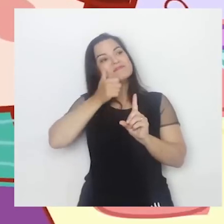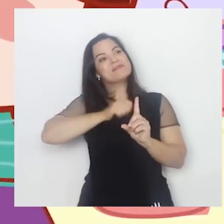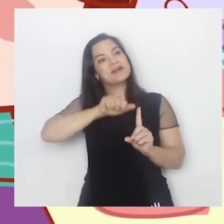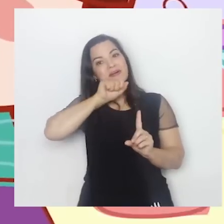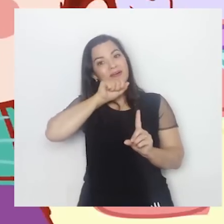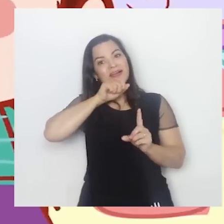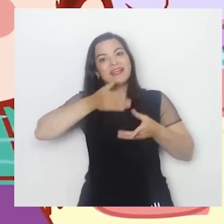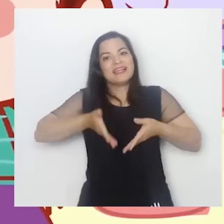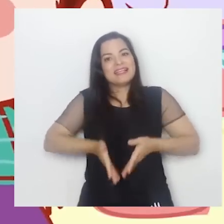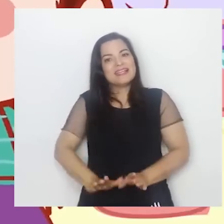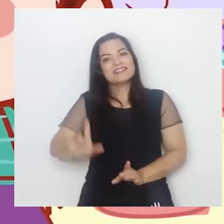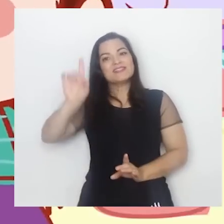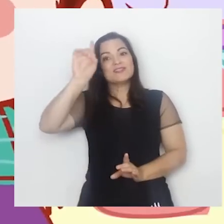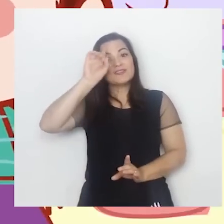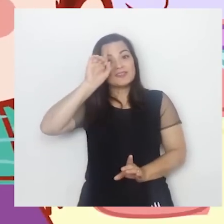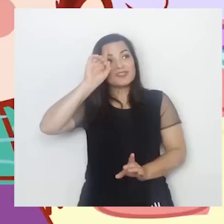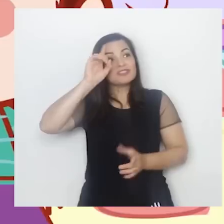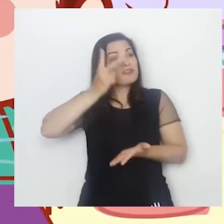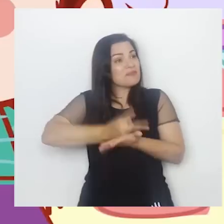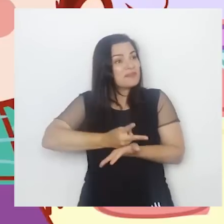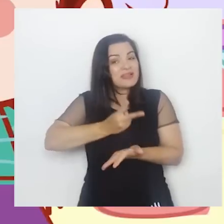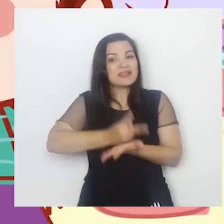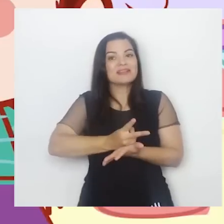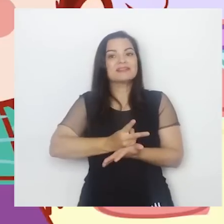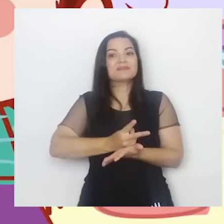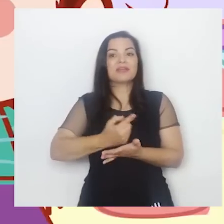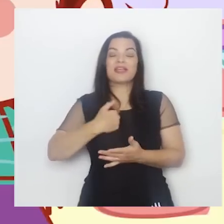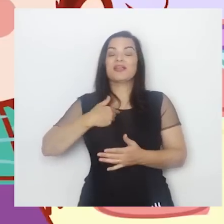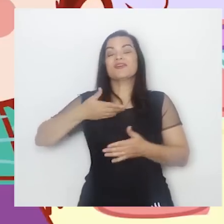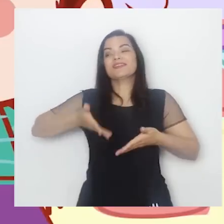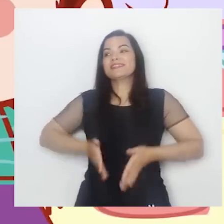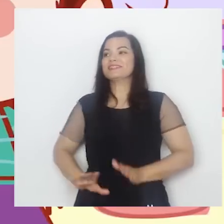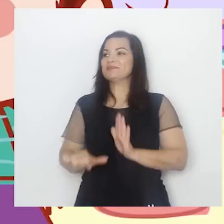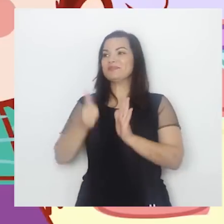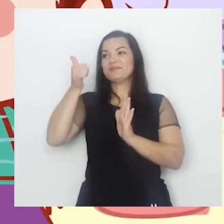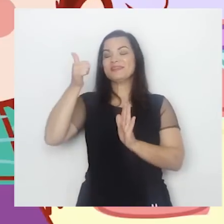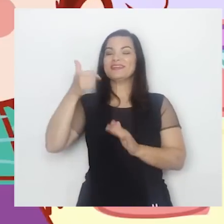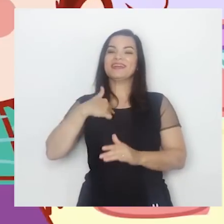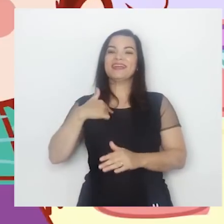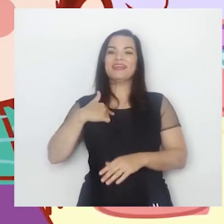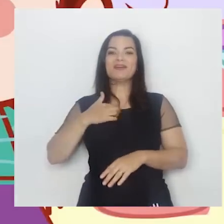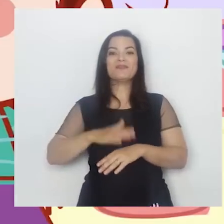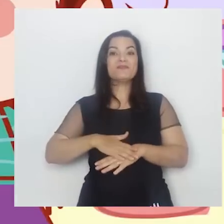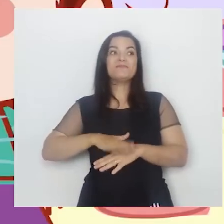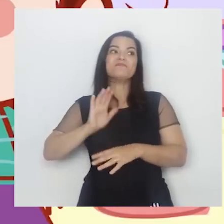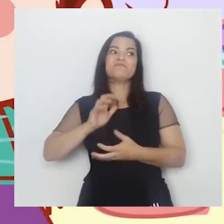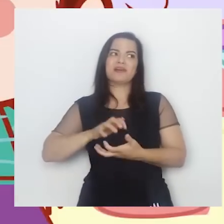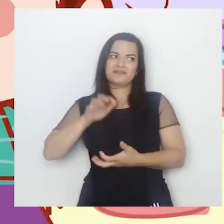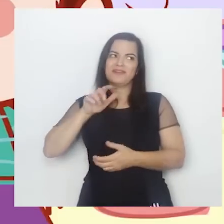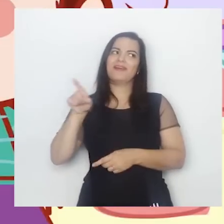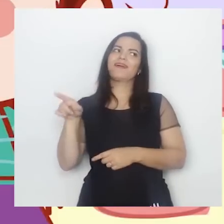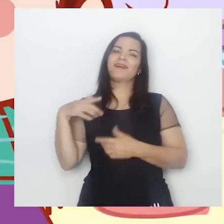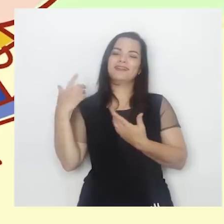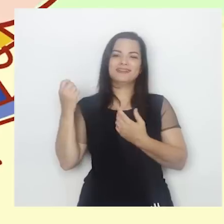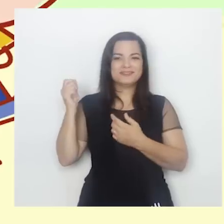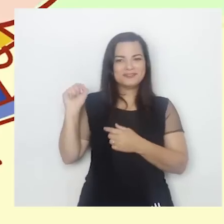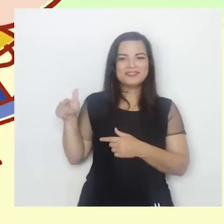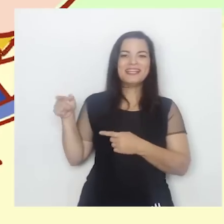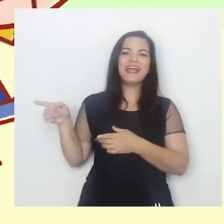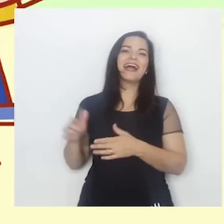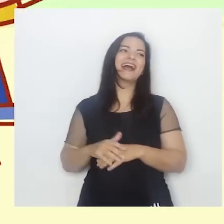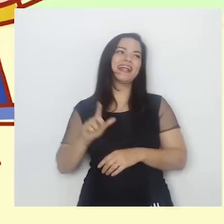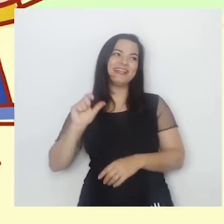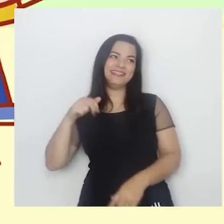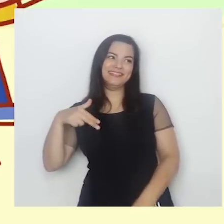atrás da outra. Eu nasci primeiro, então sou um pouquinho mais velha do que a Lana. Isso